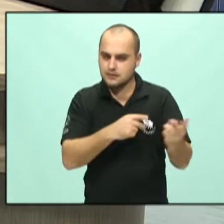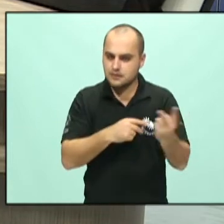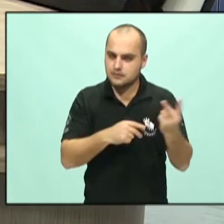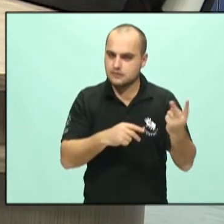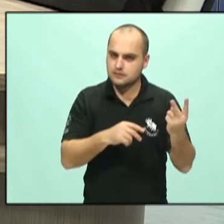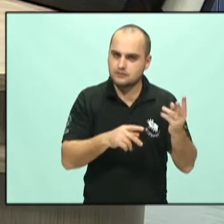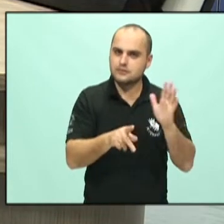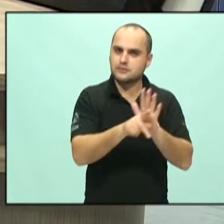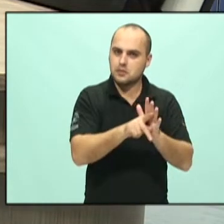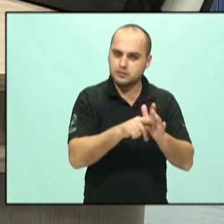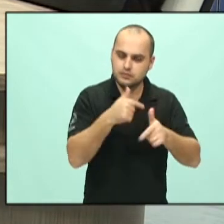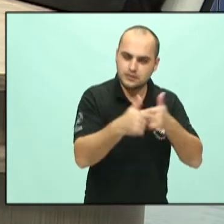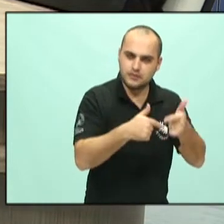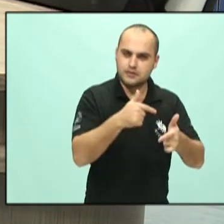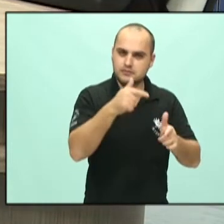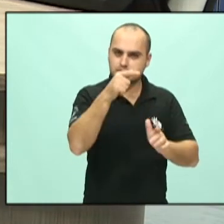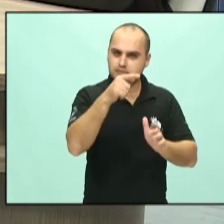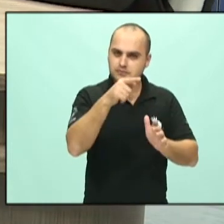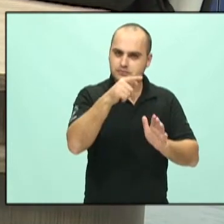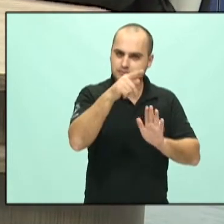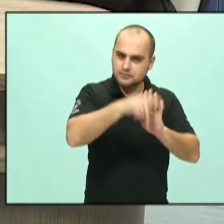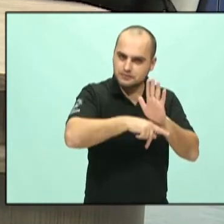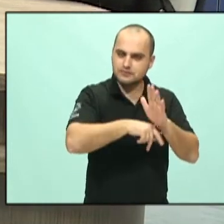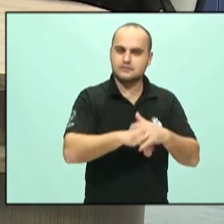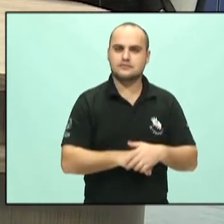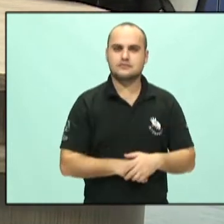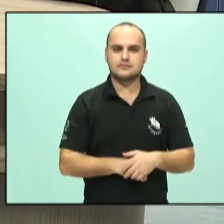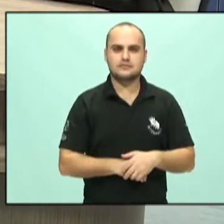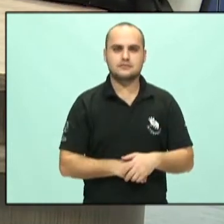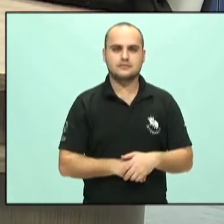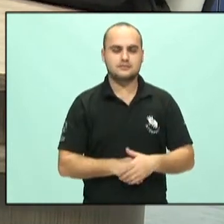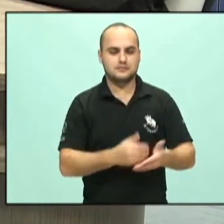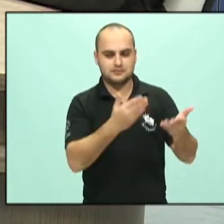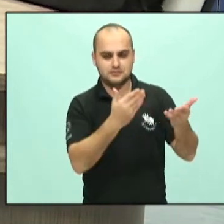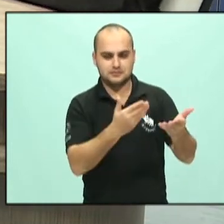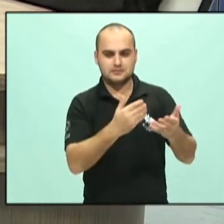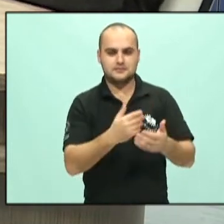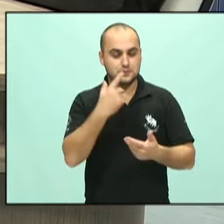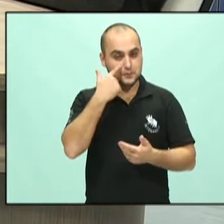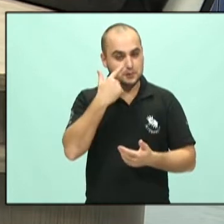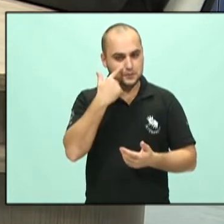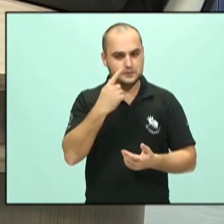gente concretizar esse projeto. Nos veremos.